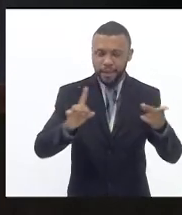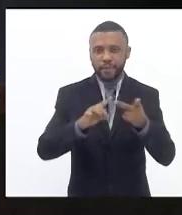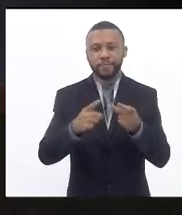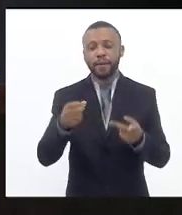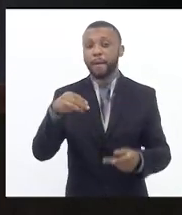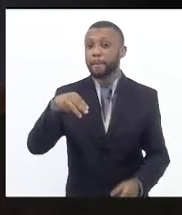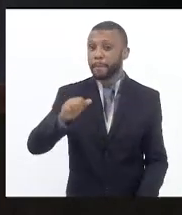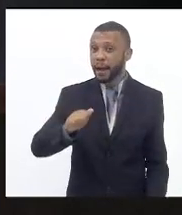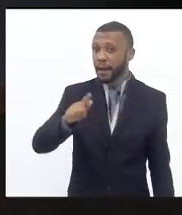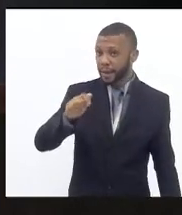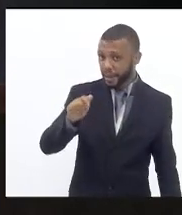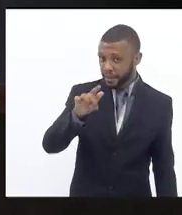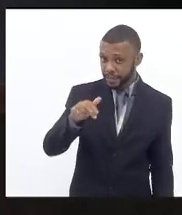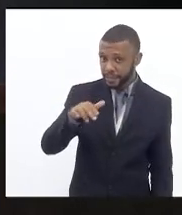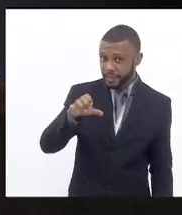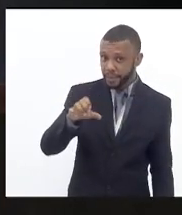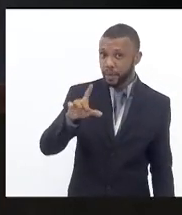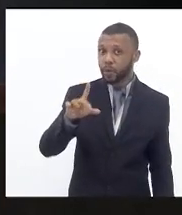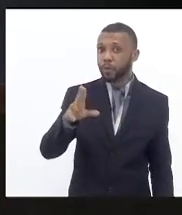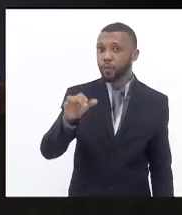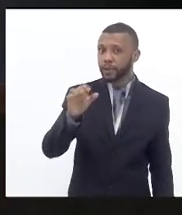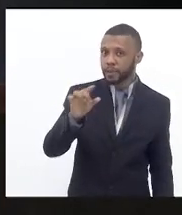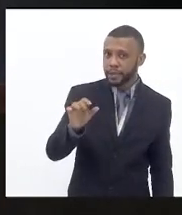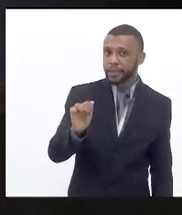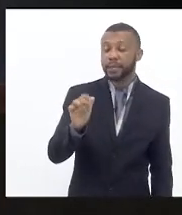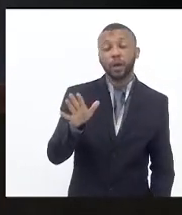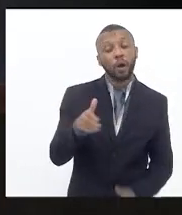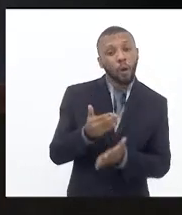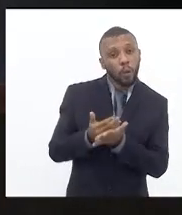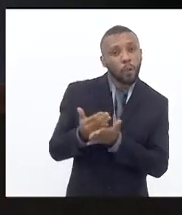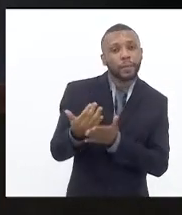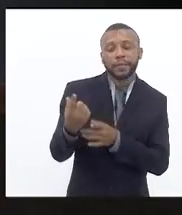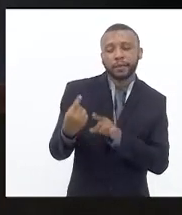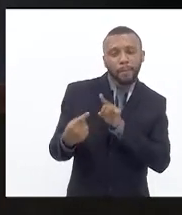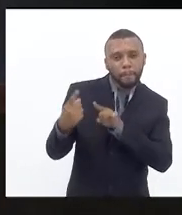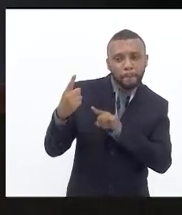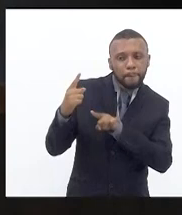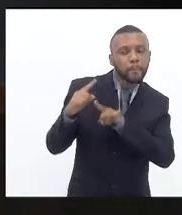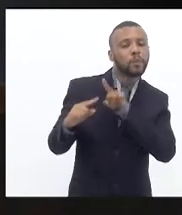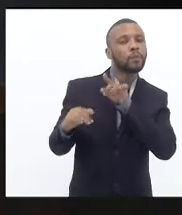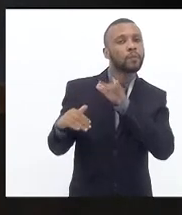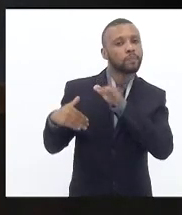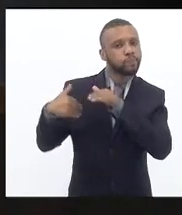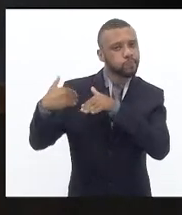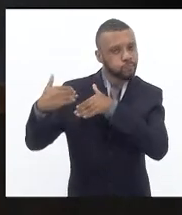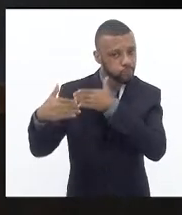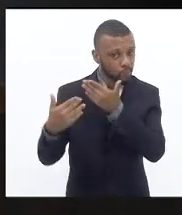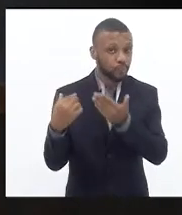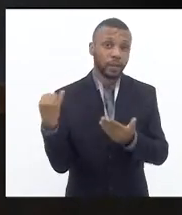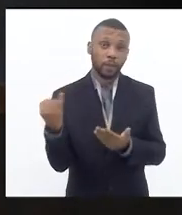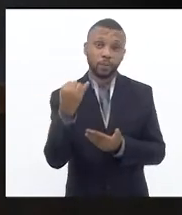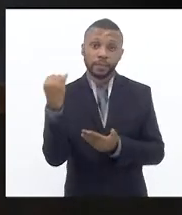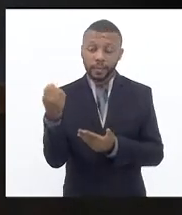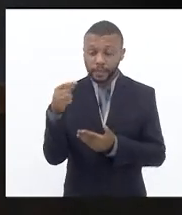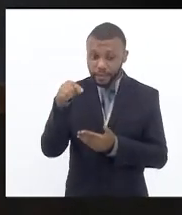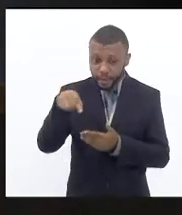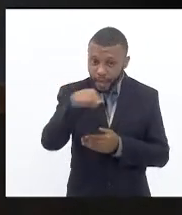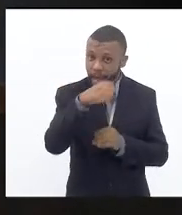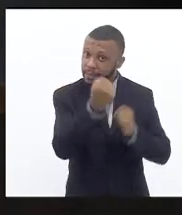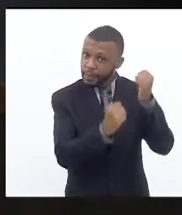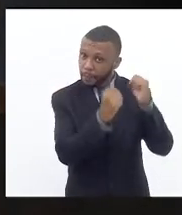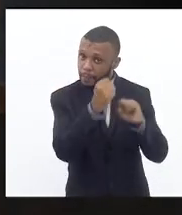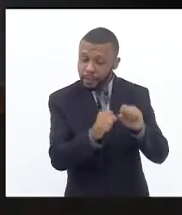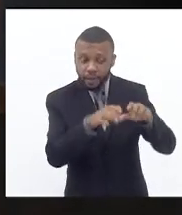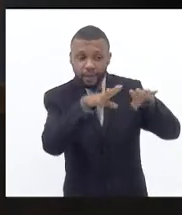Luiza então nós como começamos a nos tornar e é preciso que a gente tem aqui essas empresas para que a arrecadação